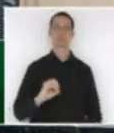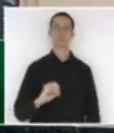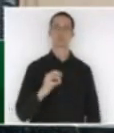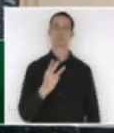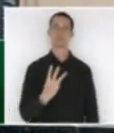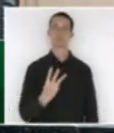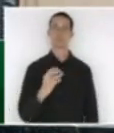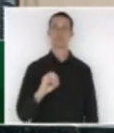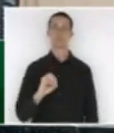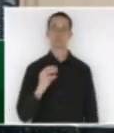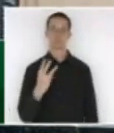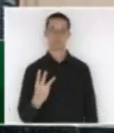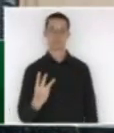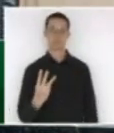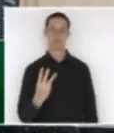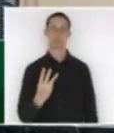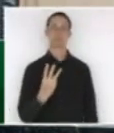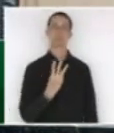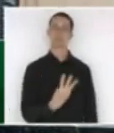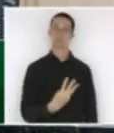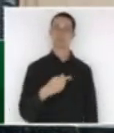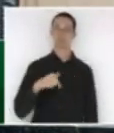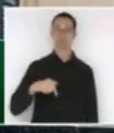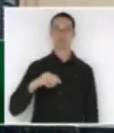0303, 0370 e